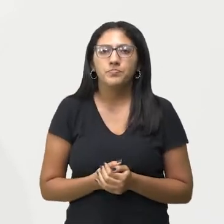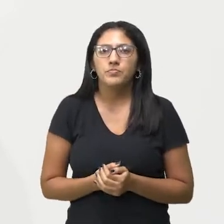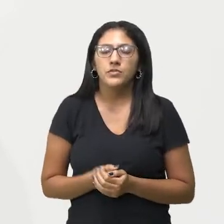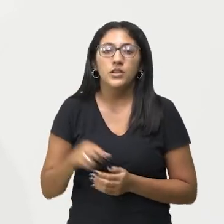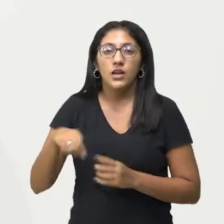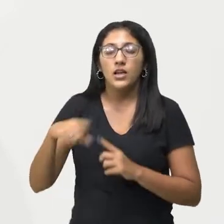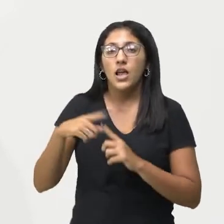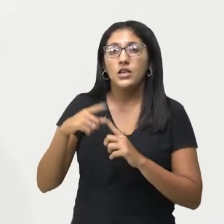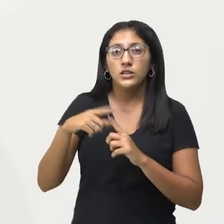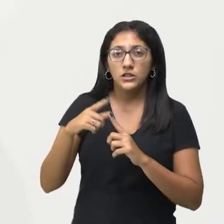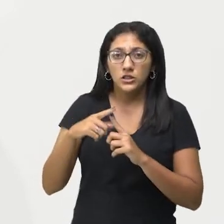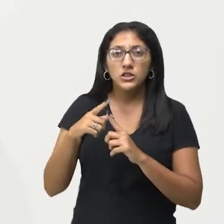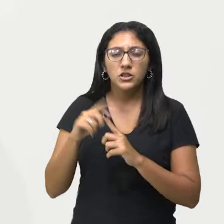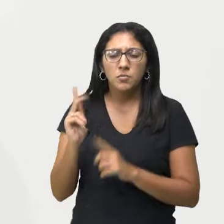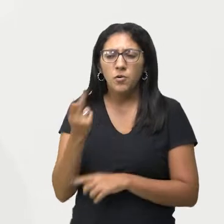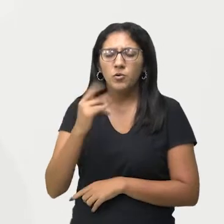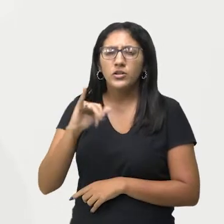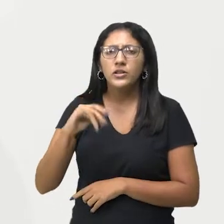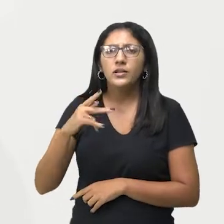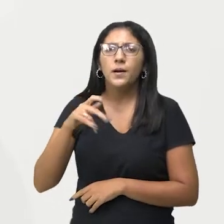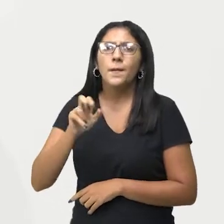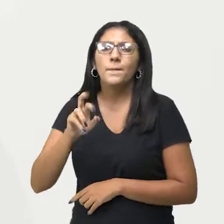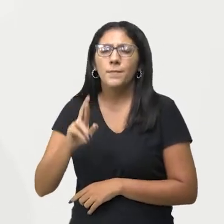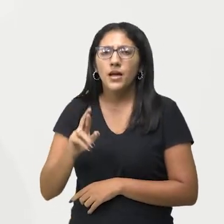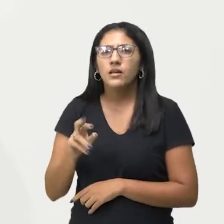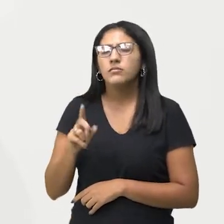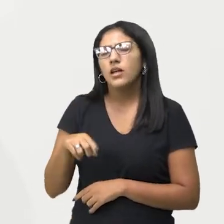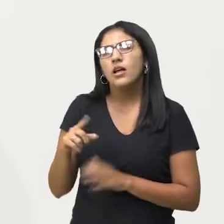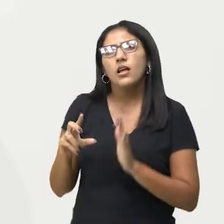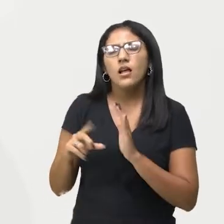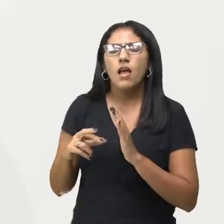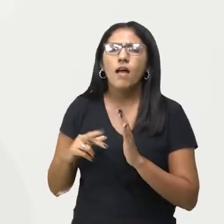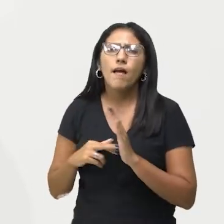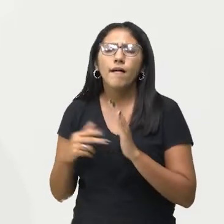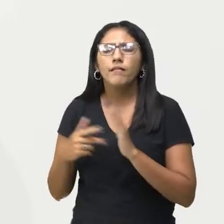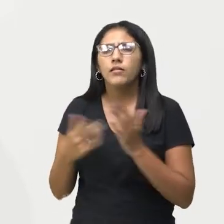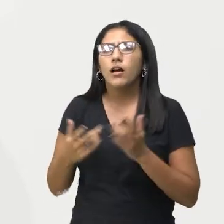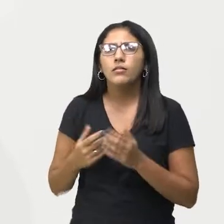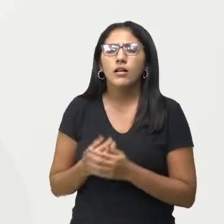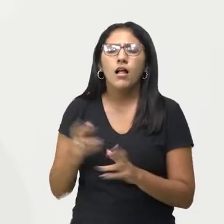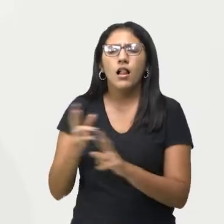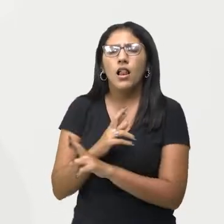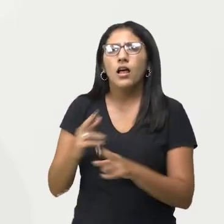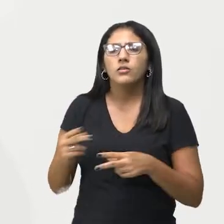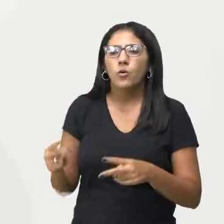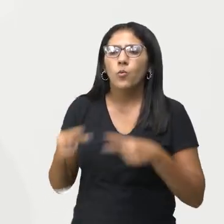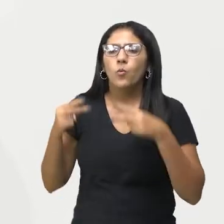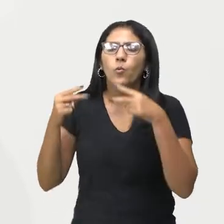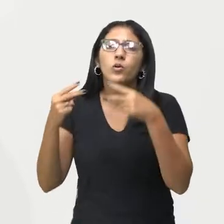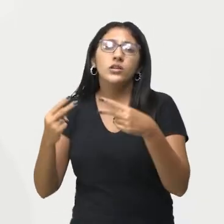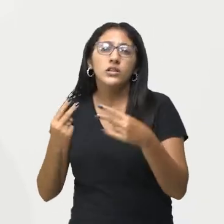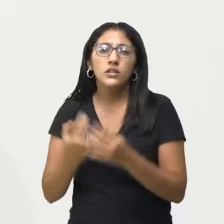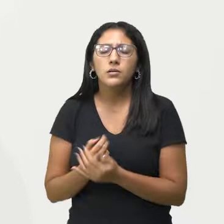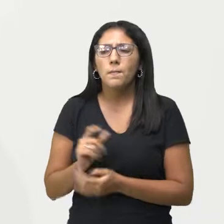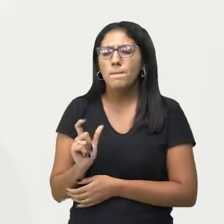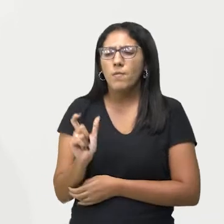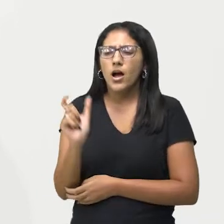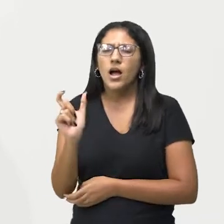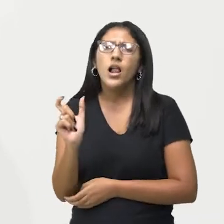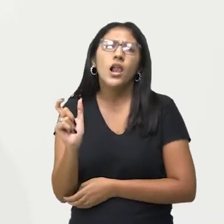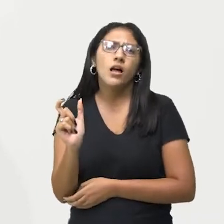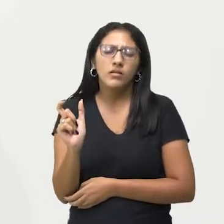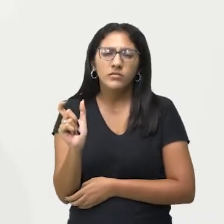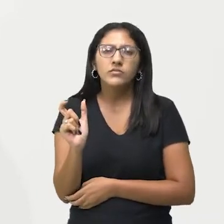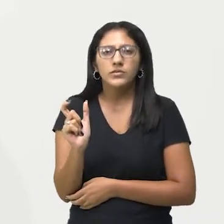esses movimentos, que a gente vai chamar de hiperlinks, podem estar ligados a blocos de informação, que podem estar em palavras, partes de um